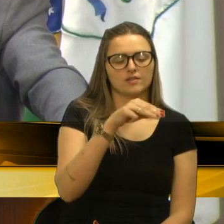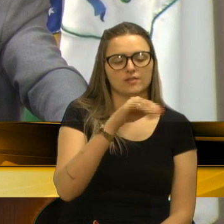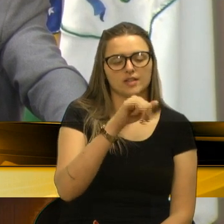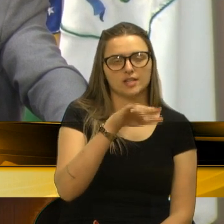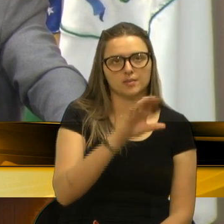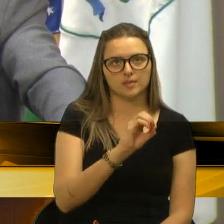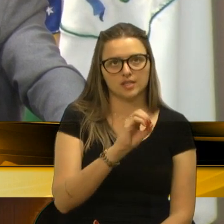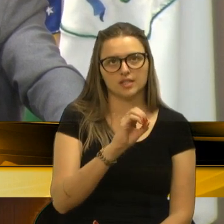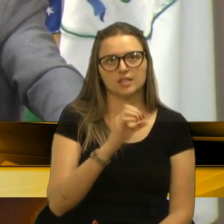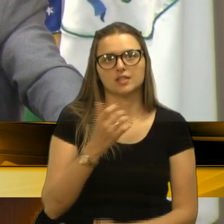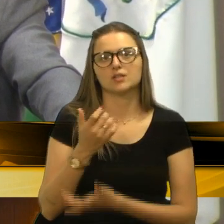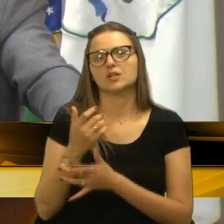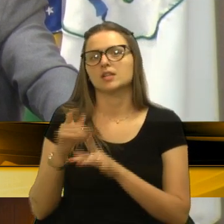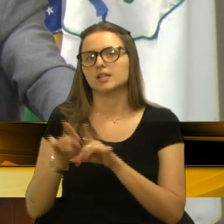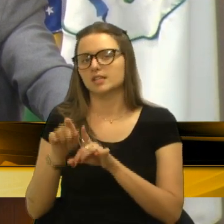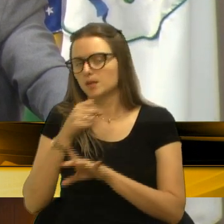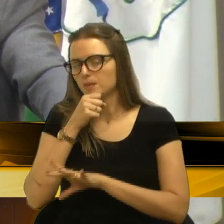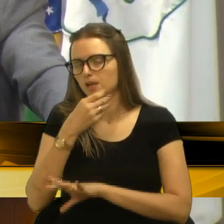Xenofonte Parmegiani,